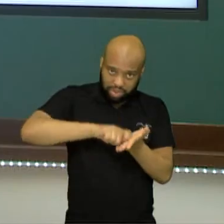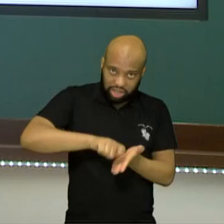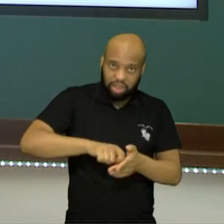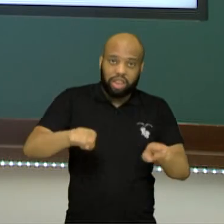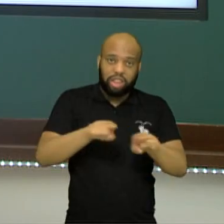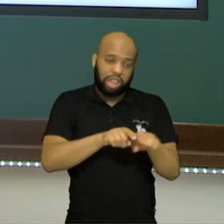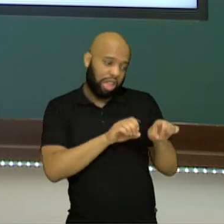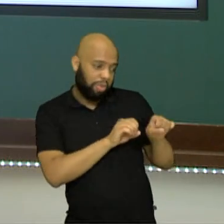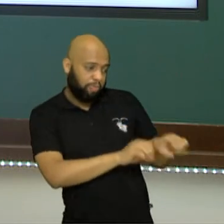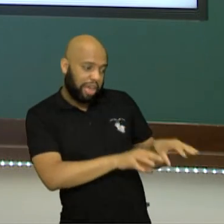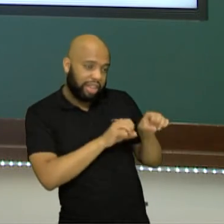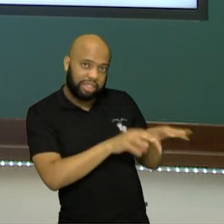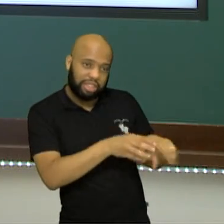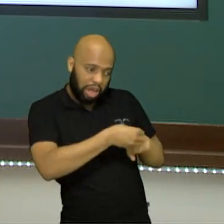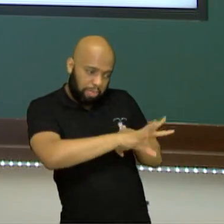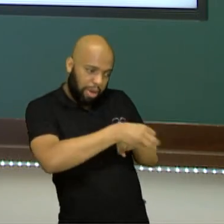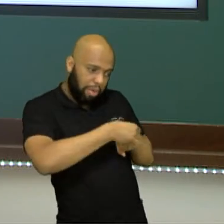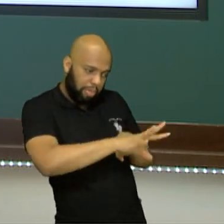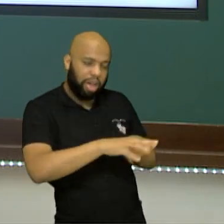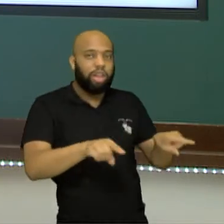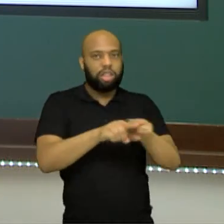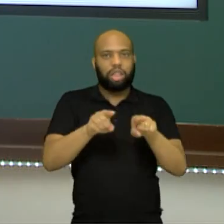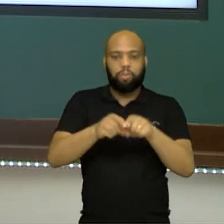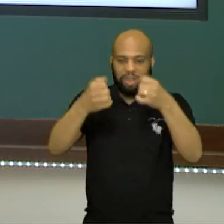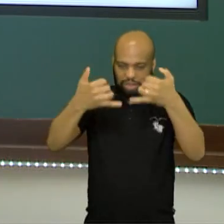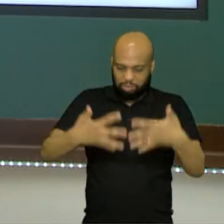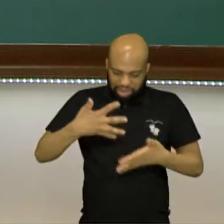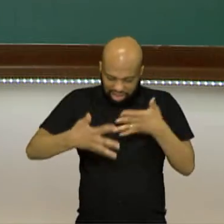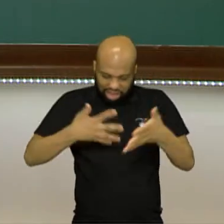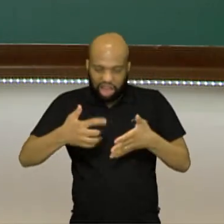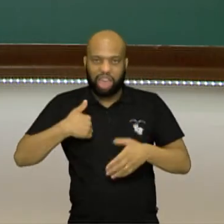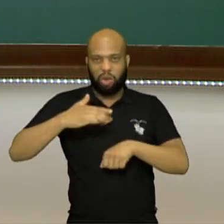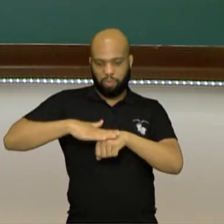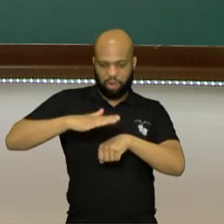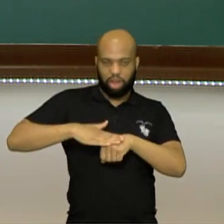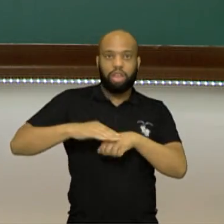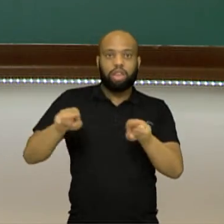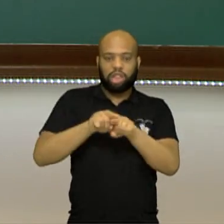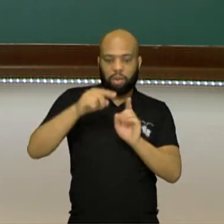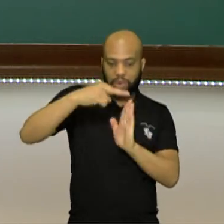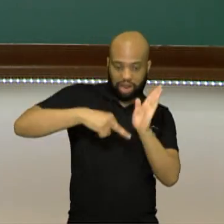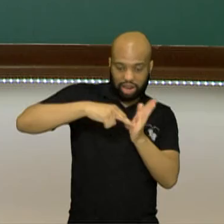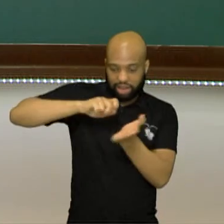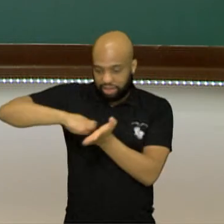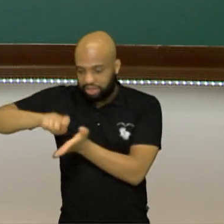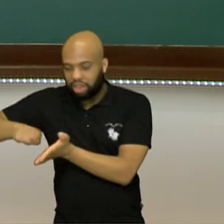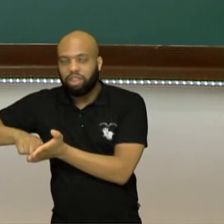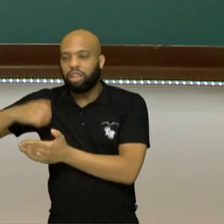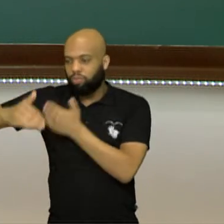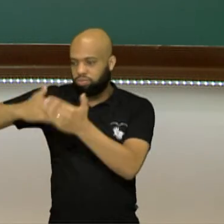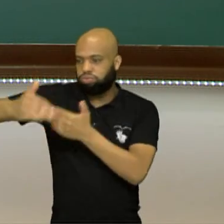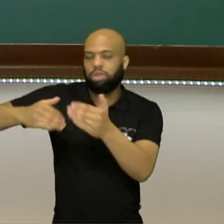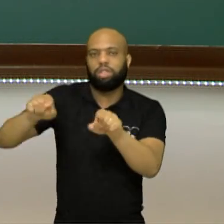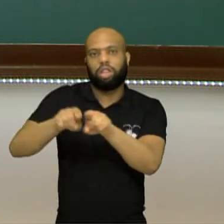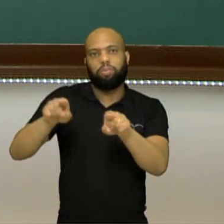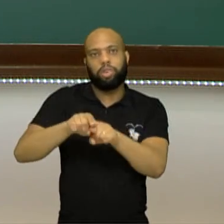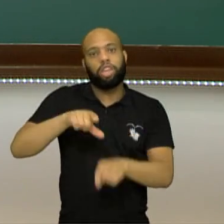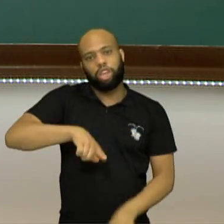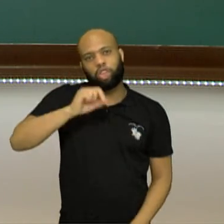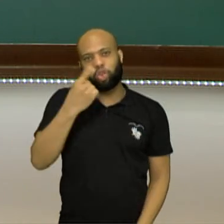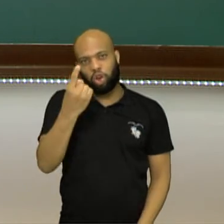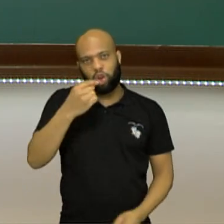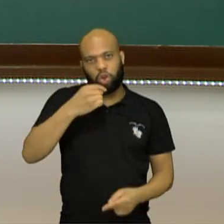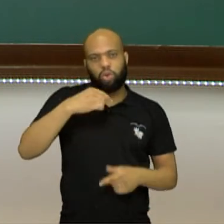ensinar alguém ou a autoexplicação, leitura ativa e anotações. Desenvolva um desses métodos aí